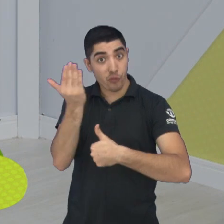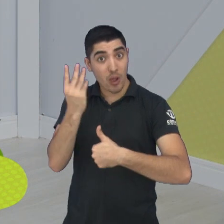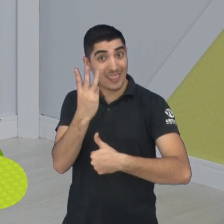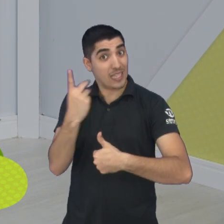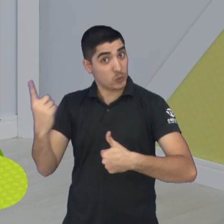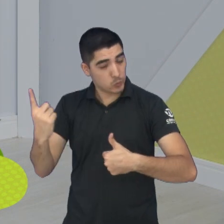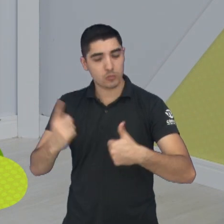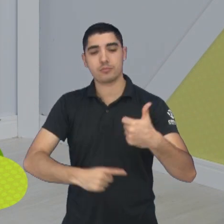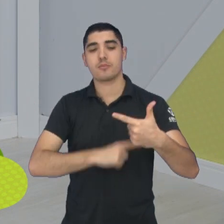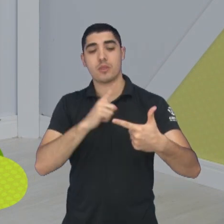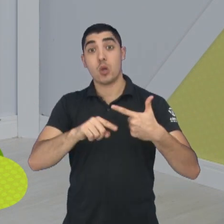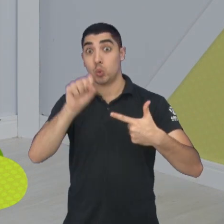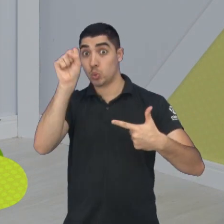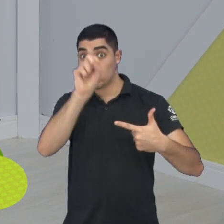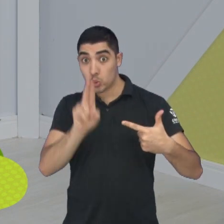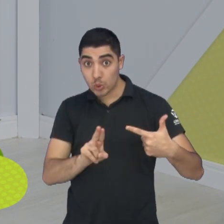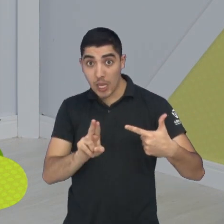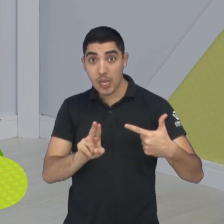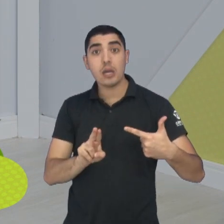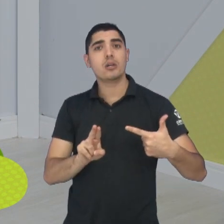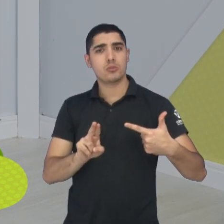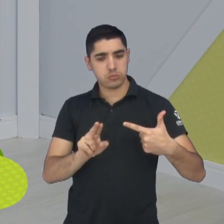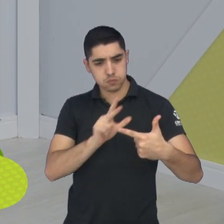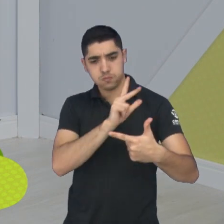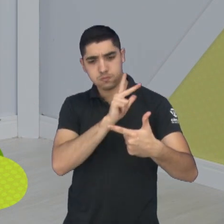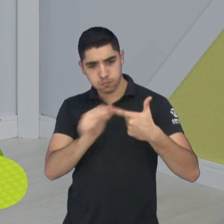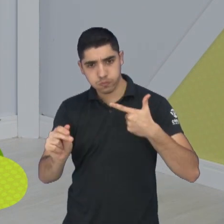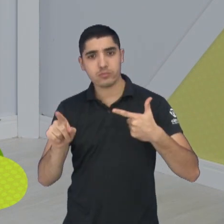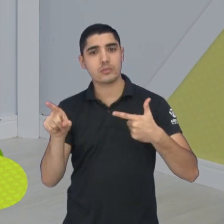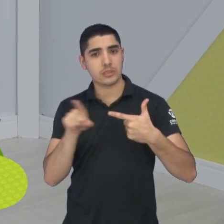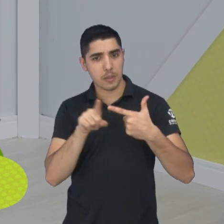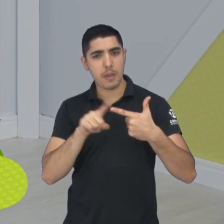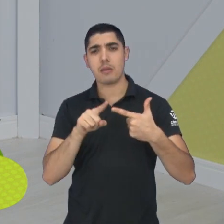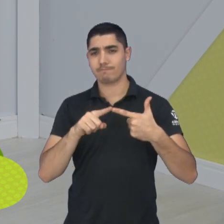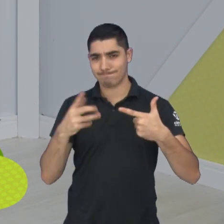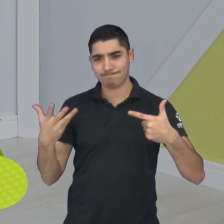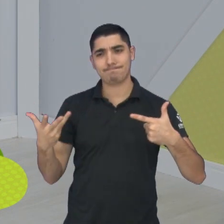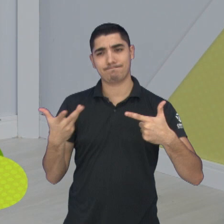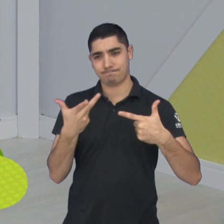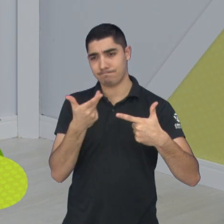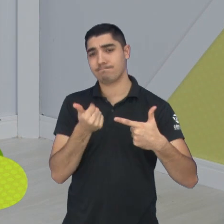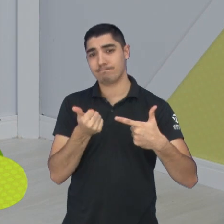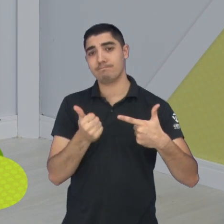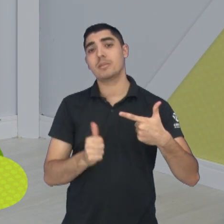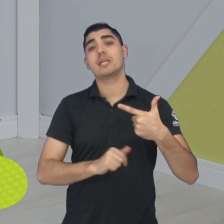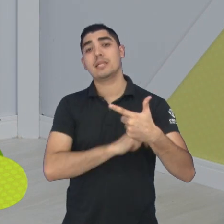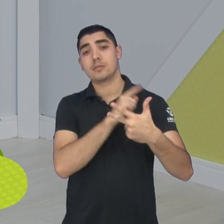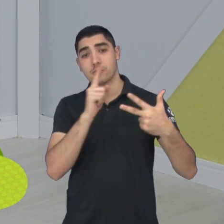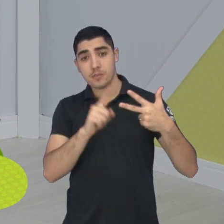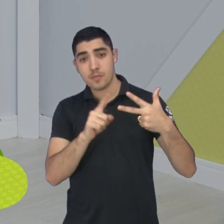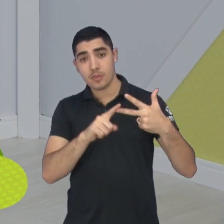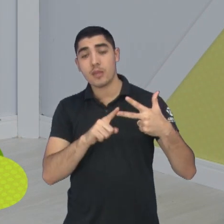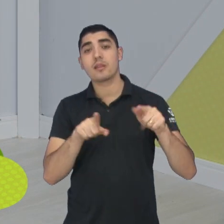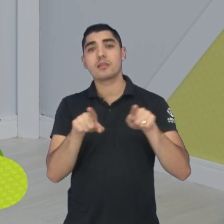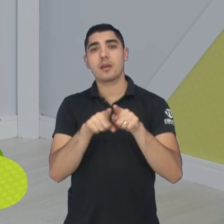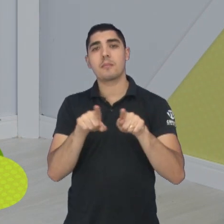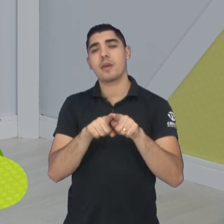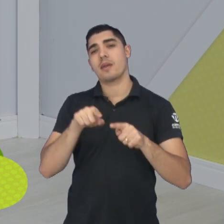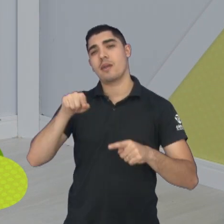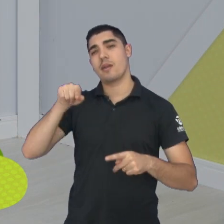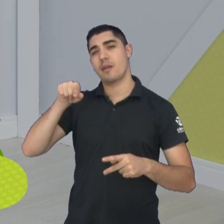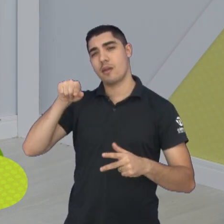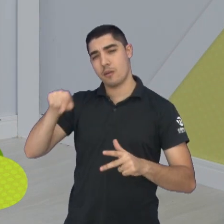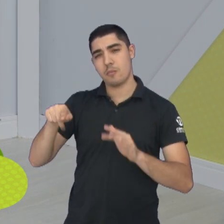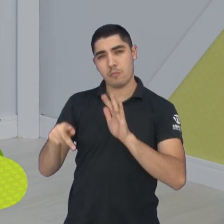no Suzano, que é esse jogo que você estava vendo, aquelas imagens desse jogo contra o Suzano, bela vitória do São José, e também contra o Monte Carmelo. Aí